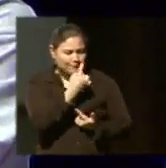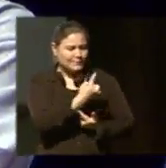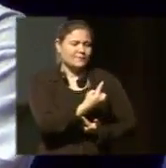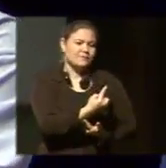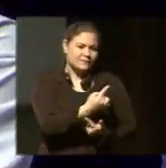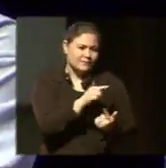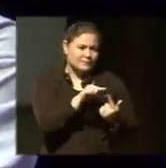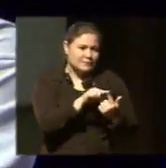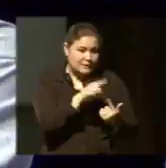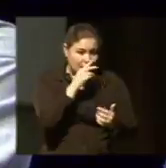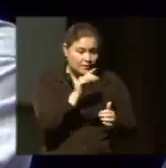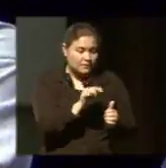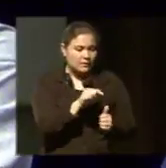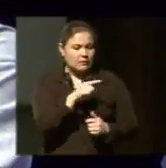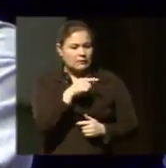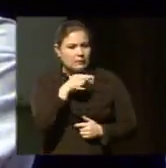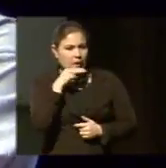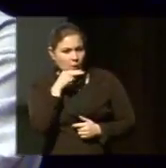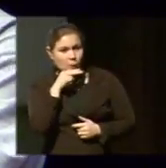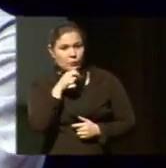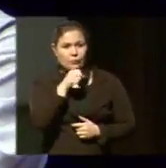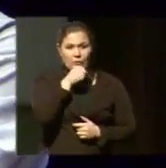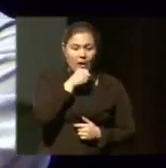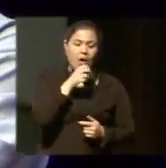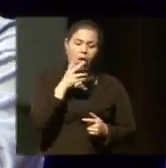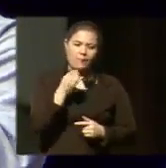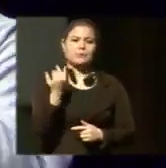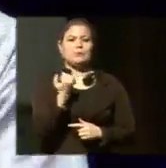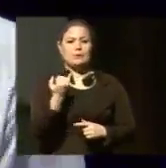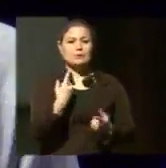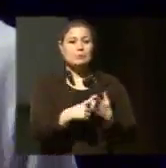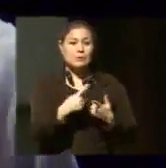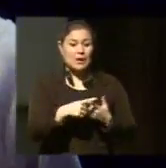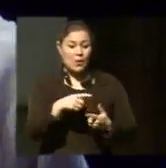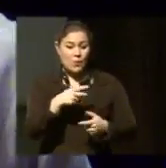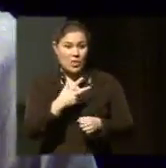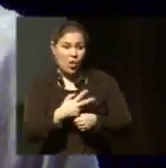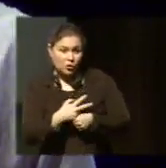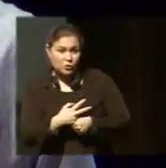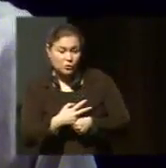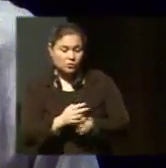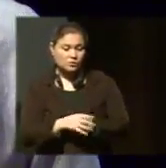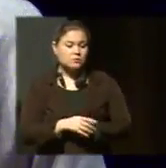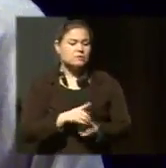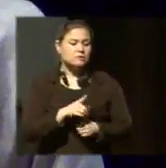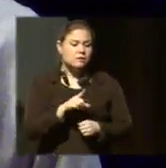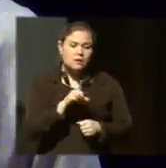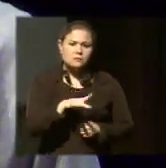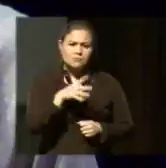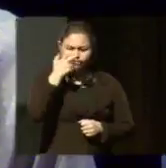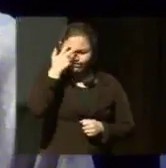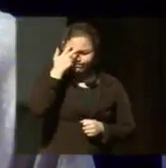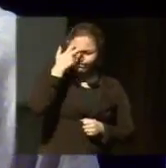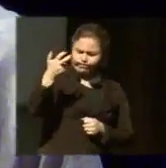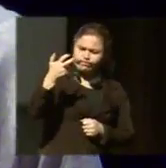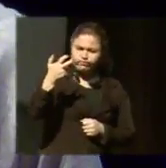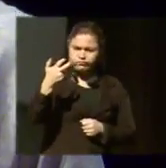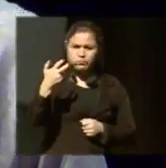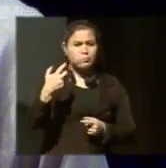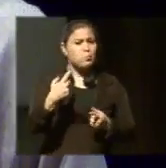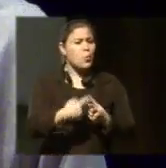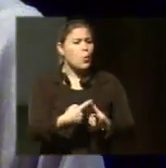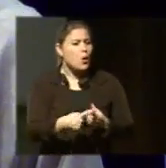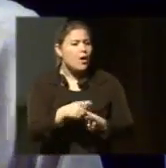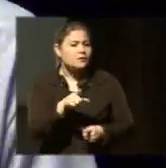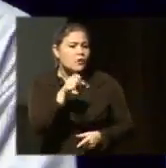entre neto e entre vó é muito importante, porque os idosos, eles são sábios justamente porque eles